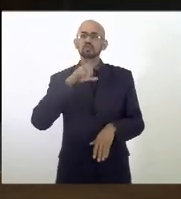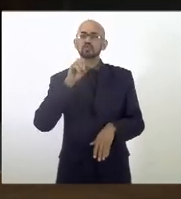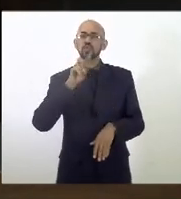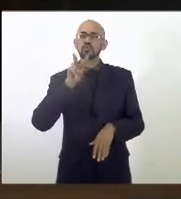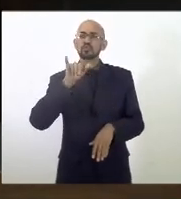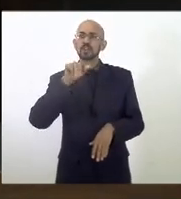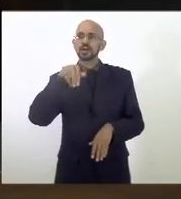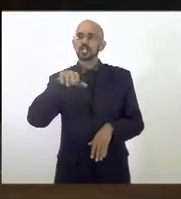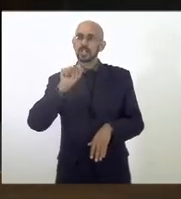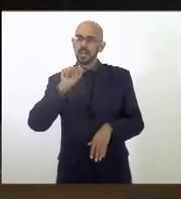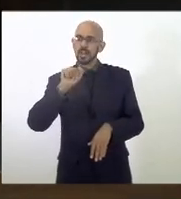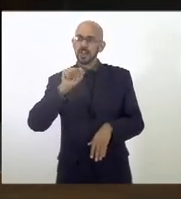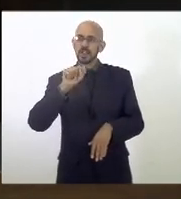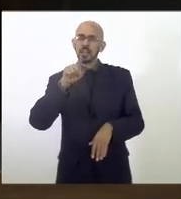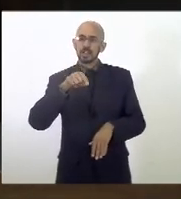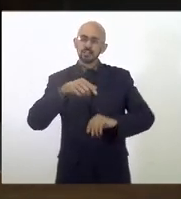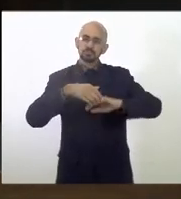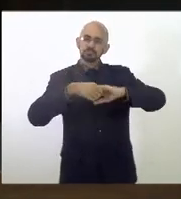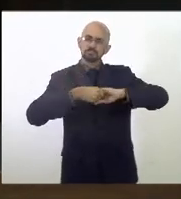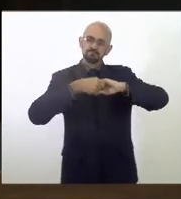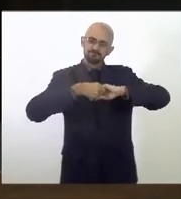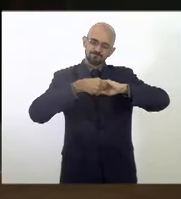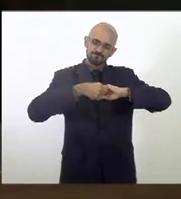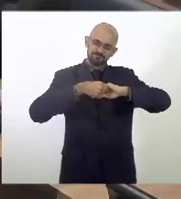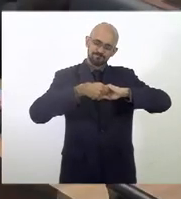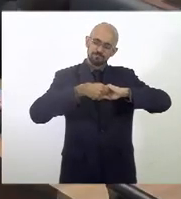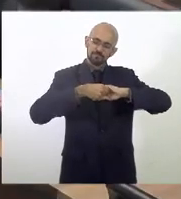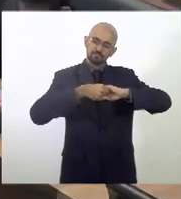Saudar, irmão, nosso querido Gil.